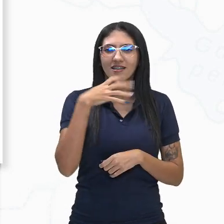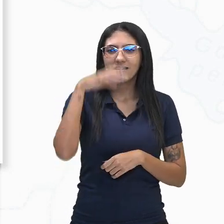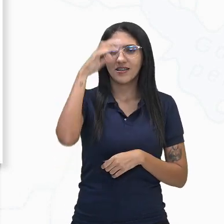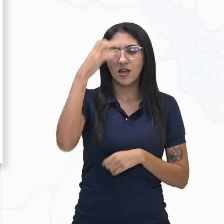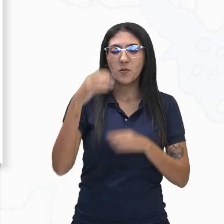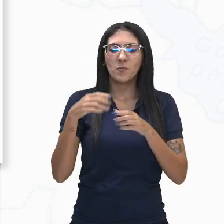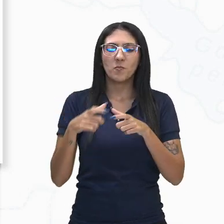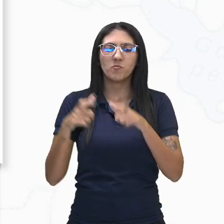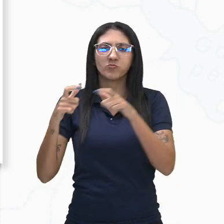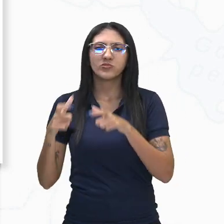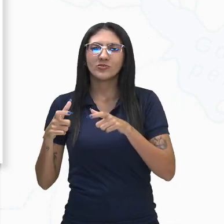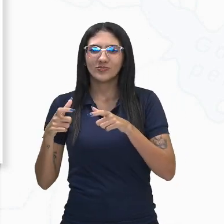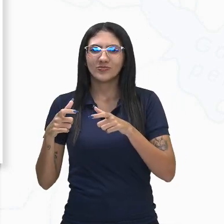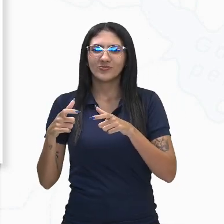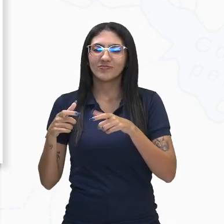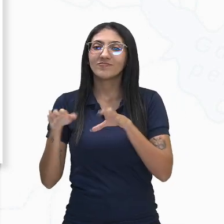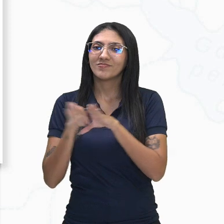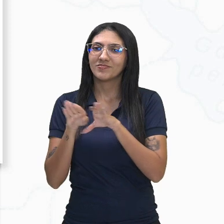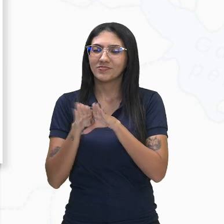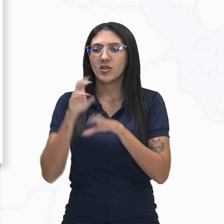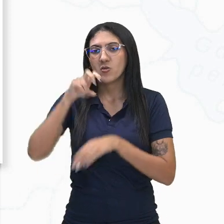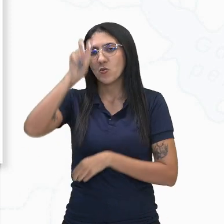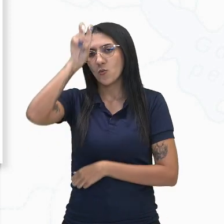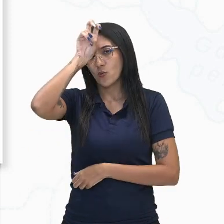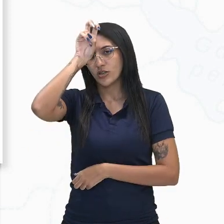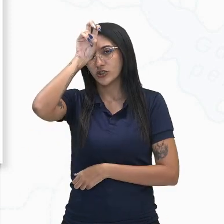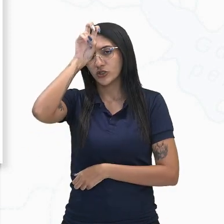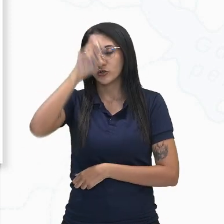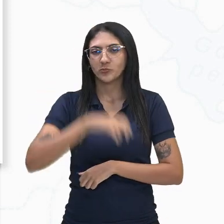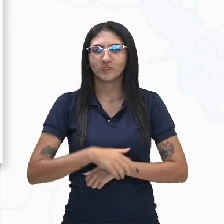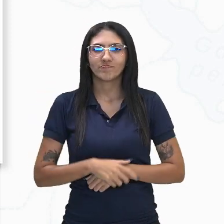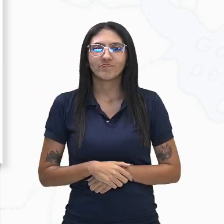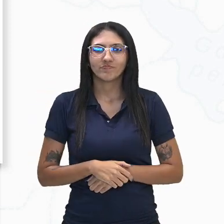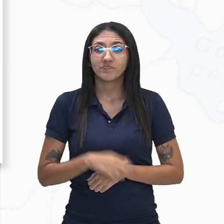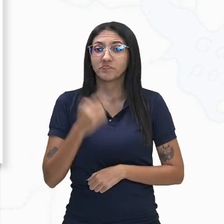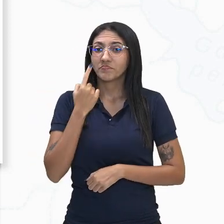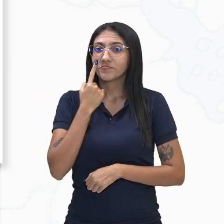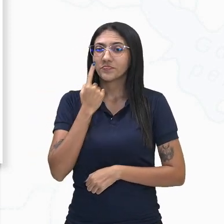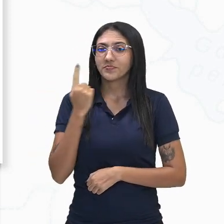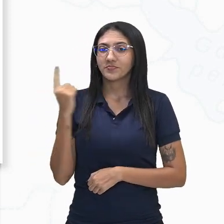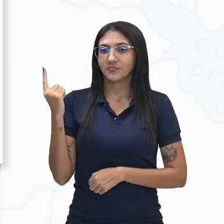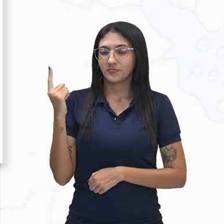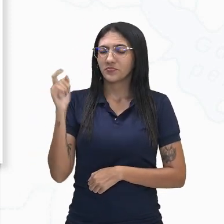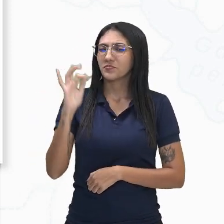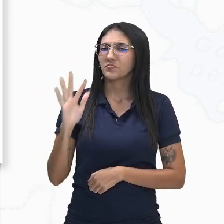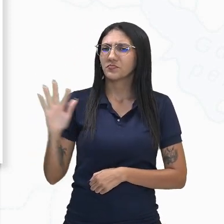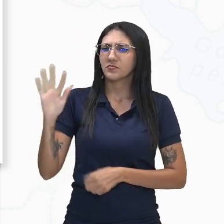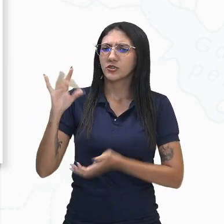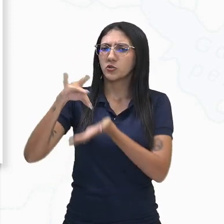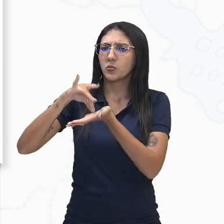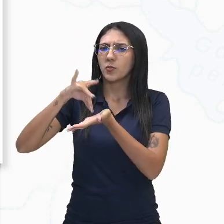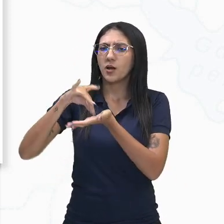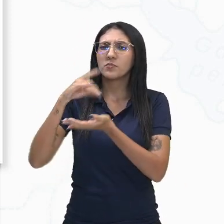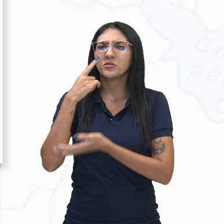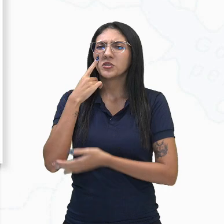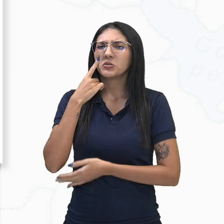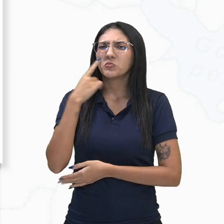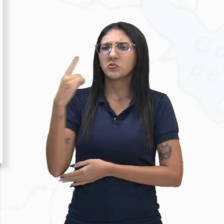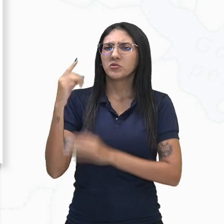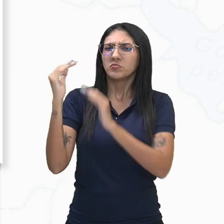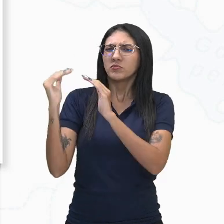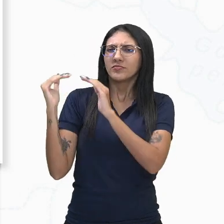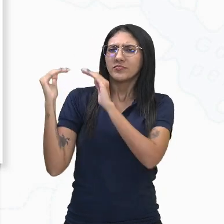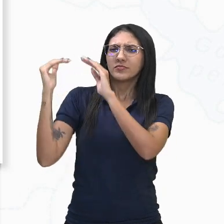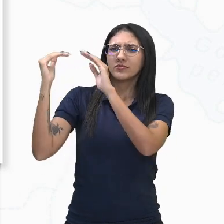perto? Do Egito, que se você prestar atenção aí no nosso mapa, você vê que lá no topo dessa parte